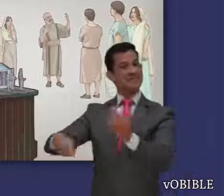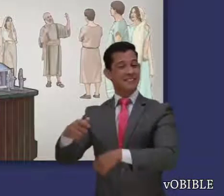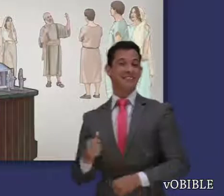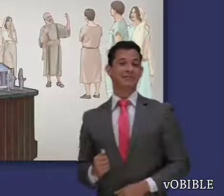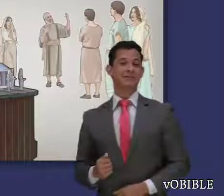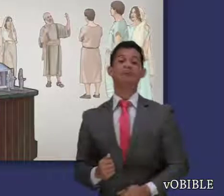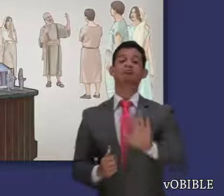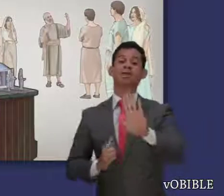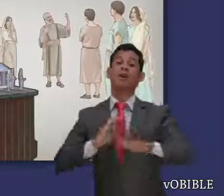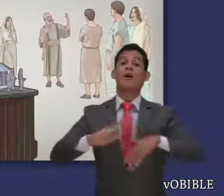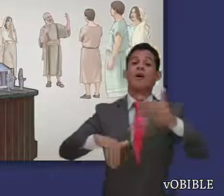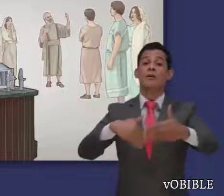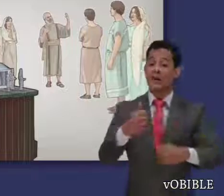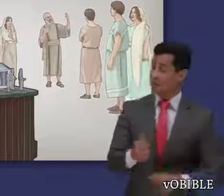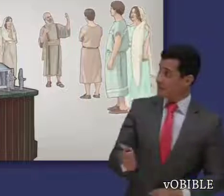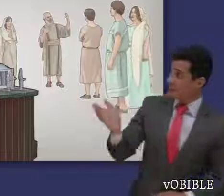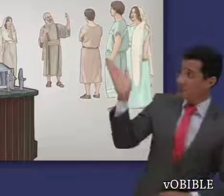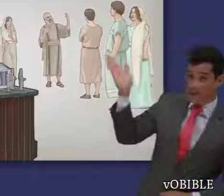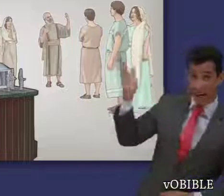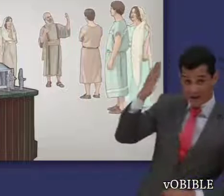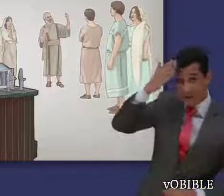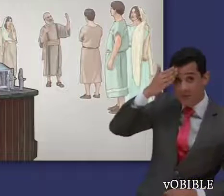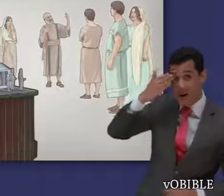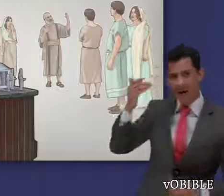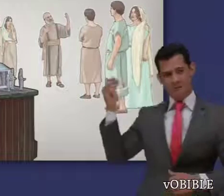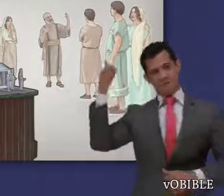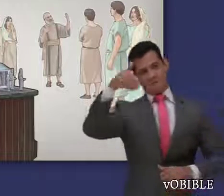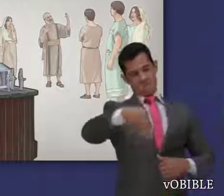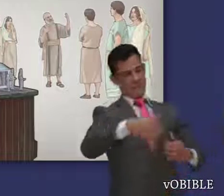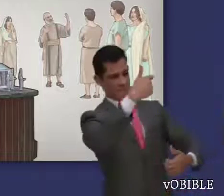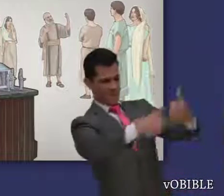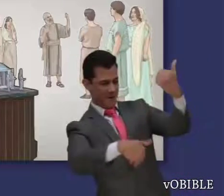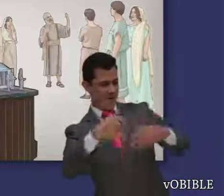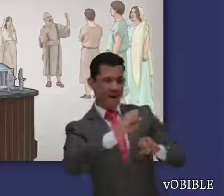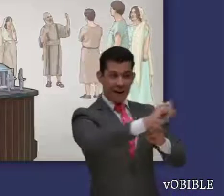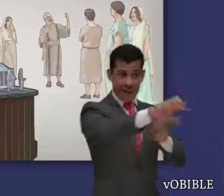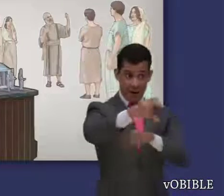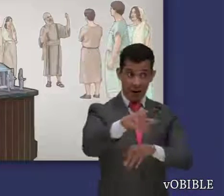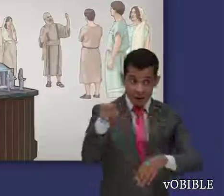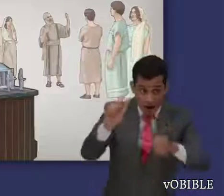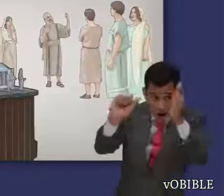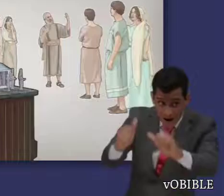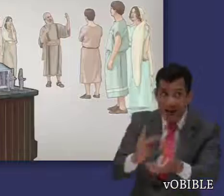Paulo ficou em Éfeso por uns 3 anos, e durante esse tempo ele ensinou que adorar imagens é errado.